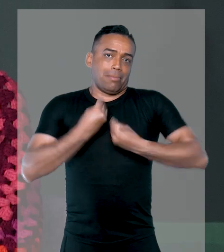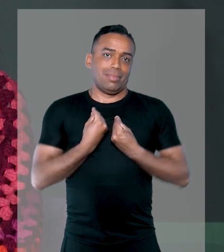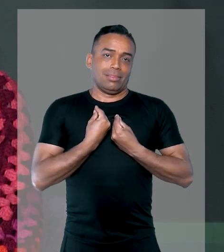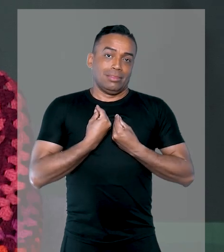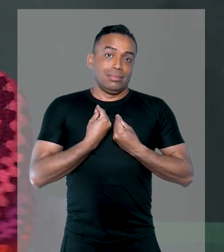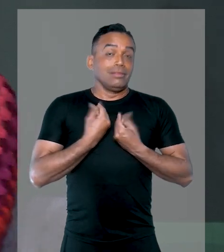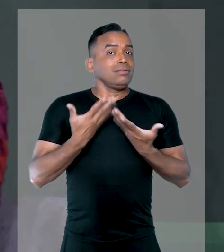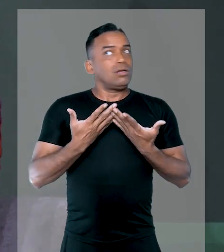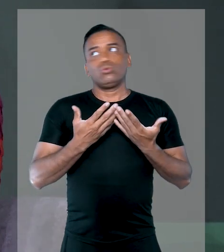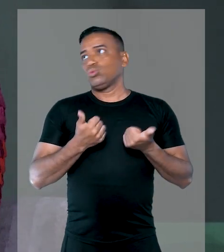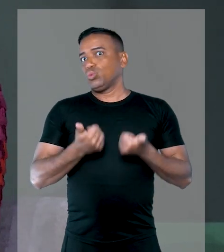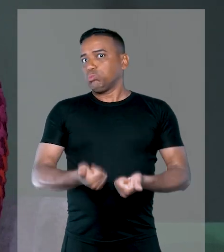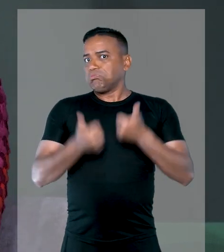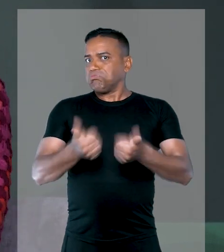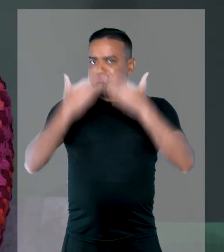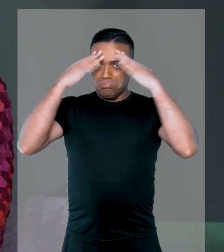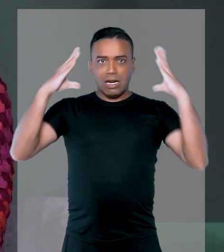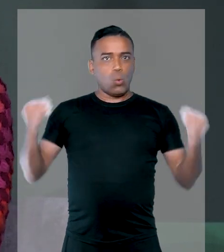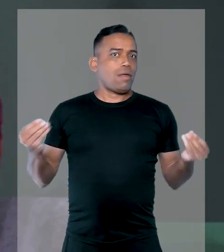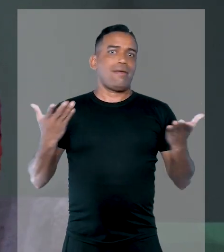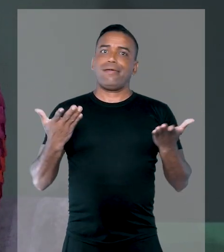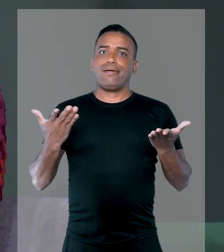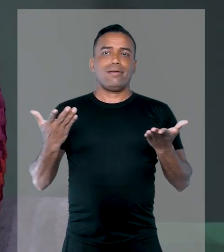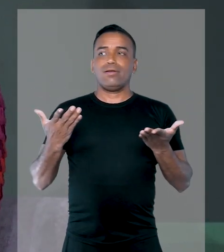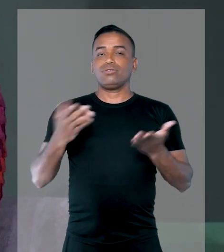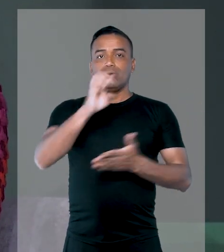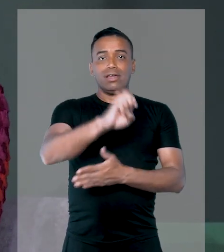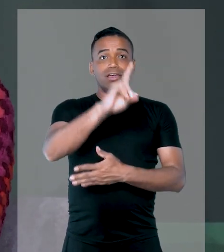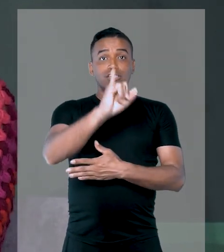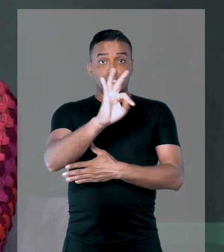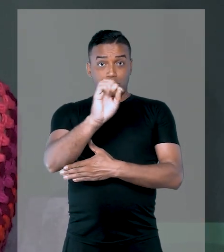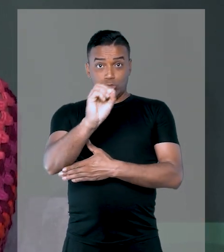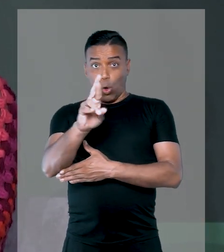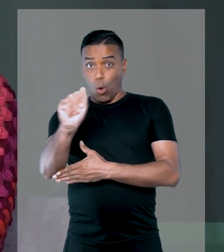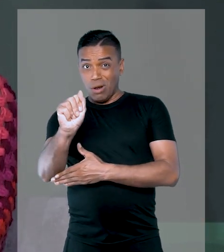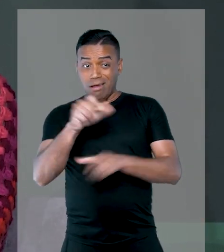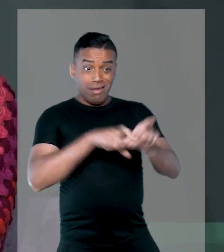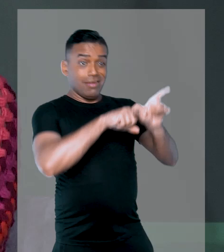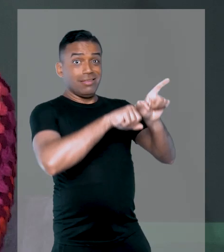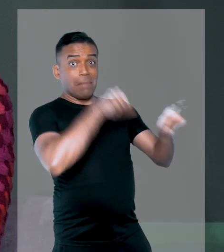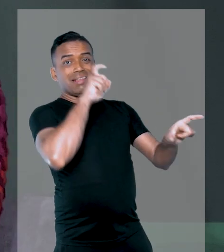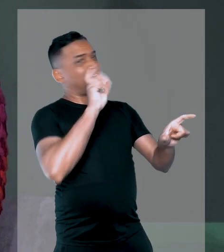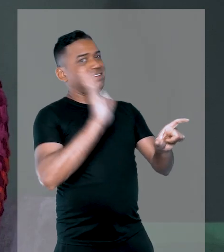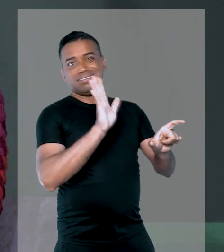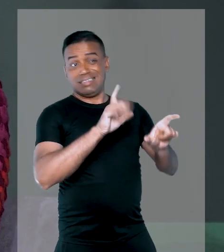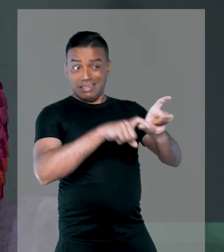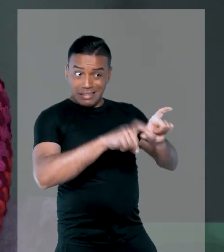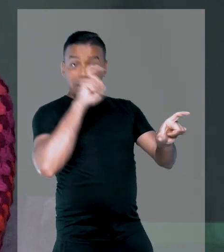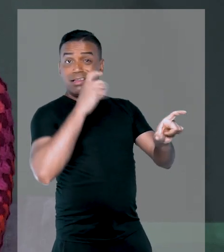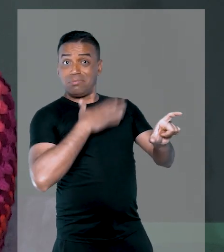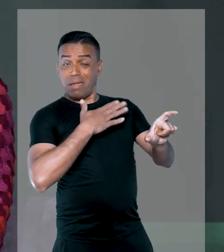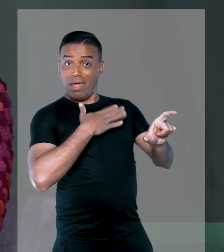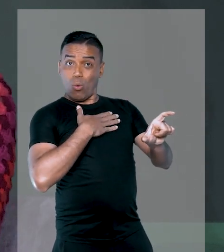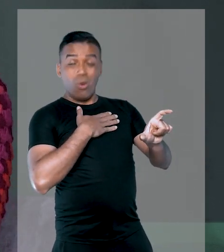muito mais cômodo para mim lançar com uma editora do que de forma independente. Porque se fosse de forma independente, como eu